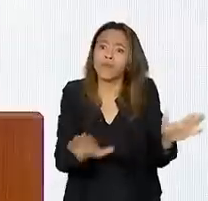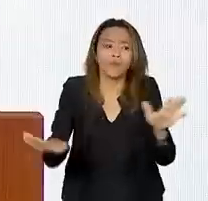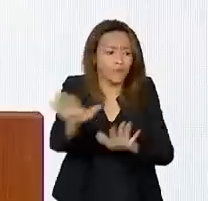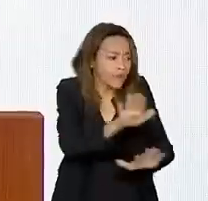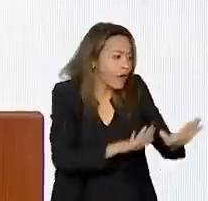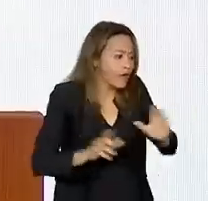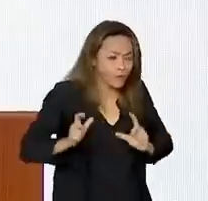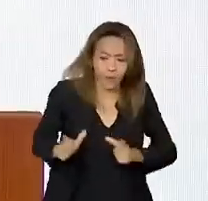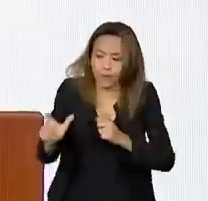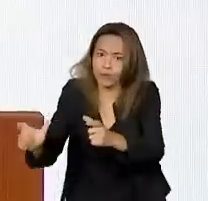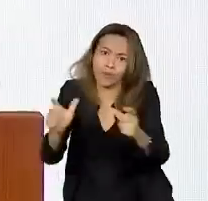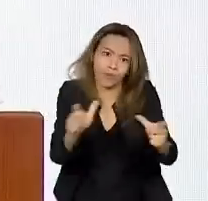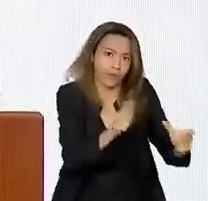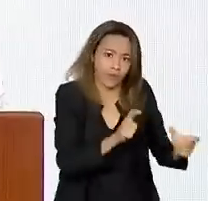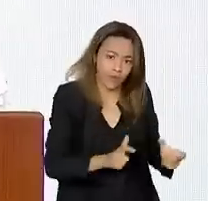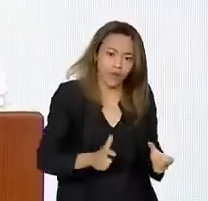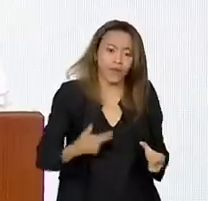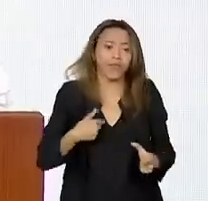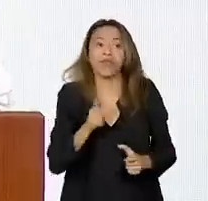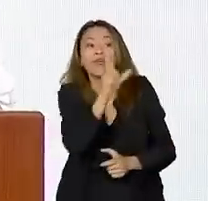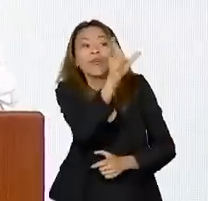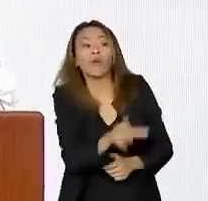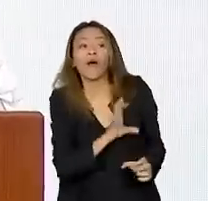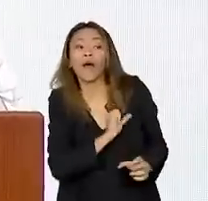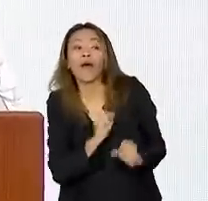ambiente, doutora Marina. Sou sua fã.